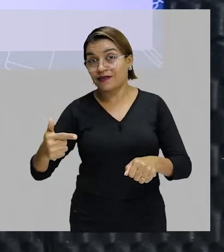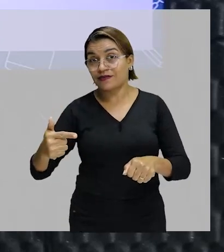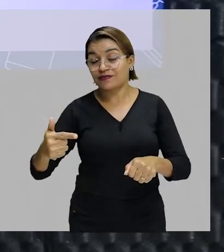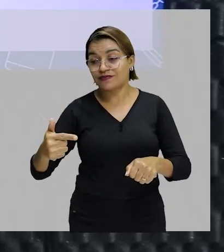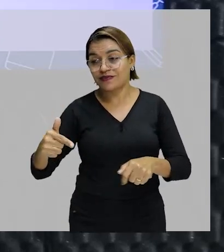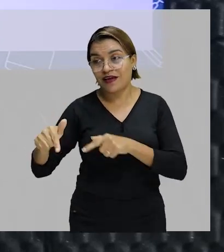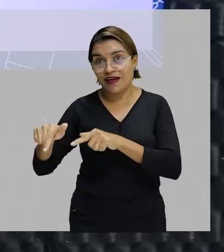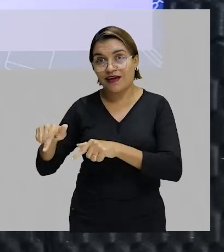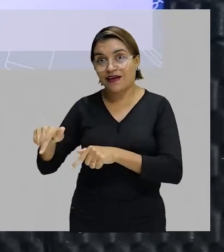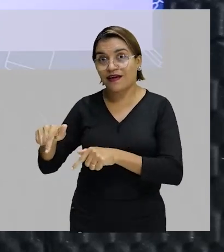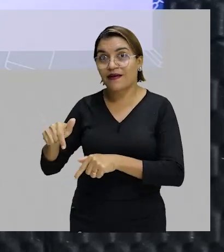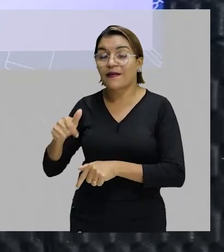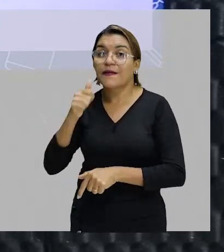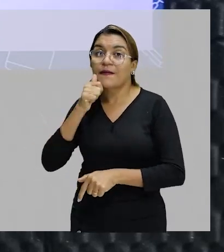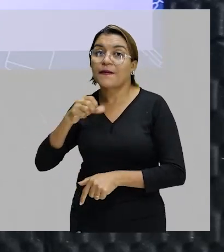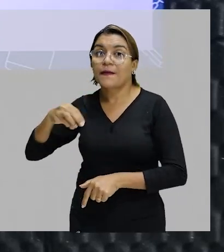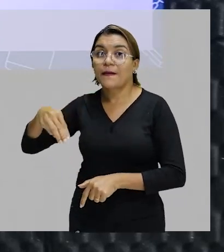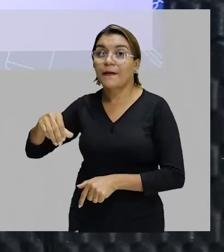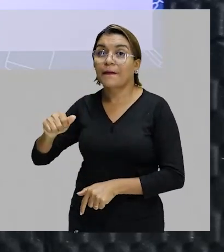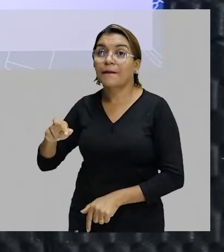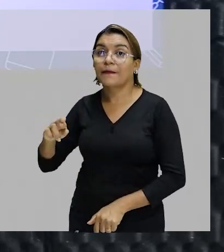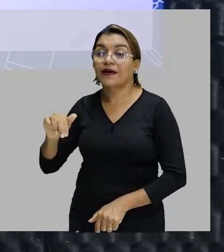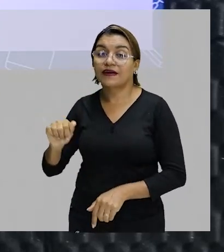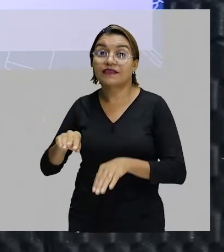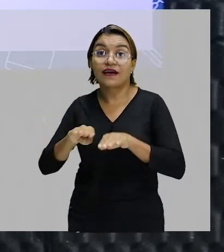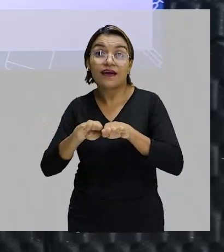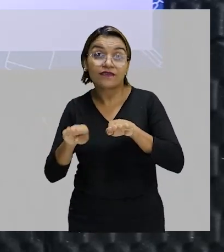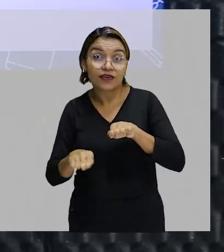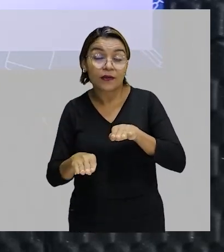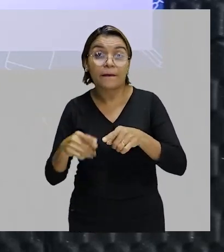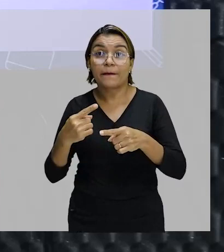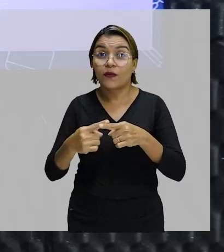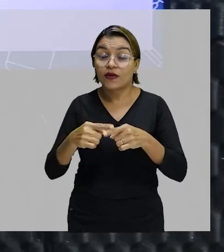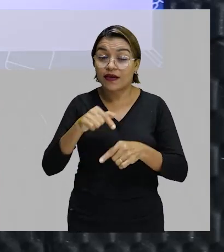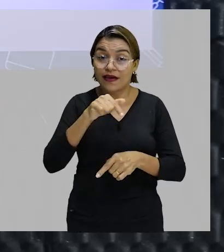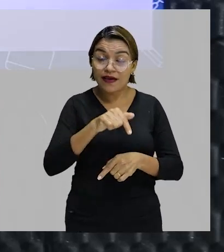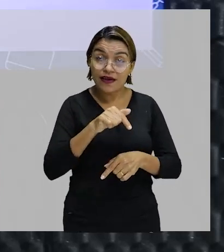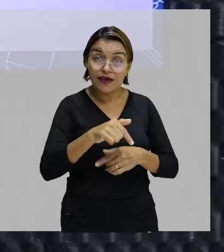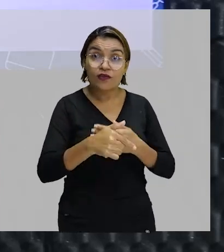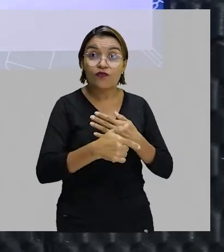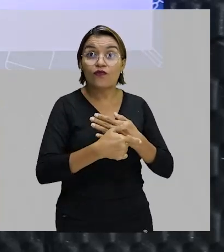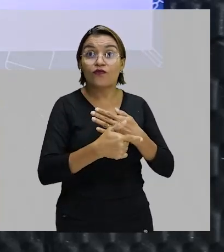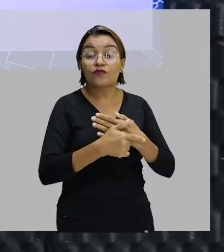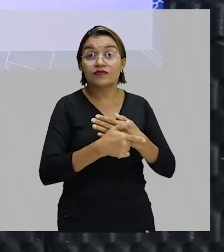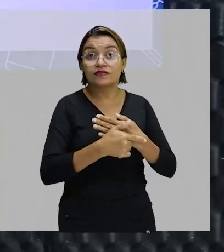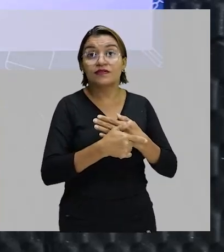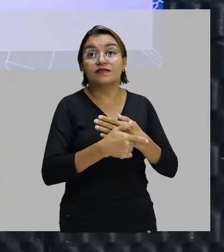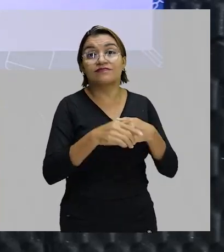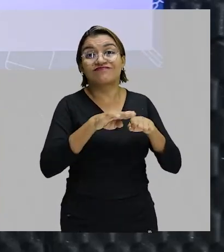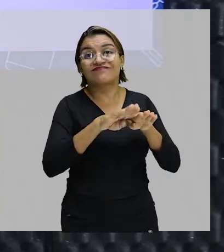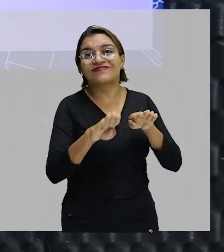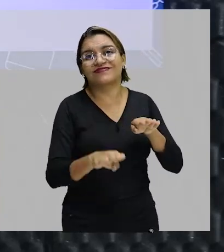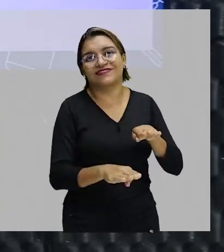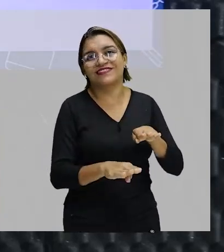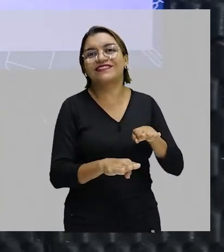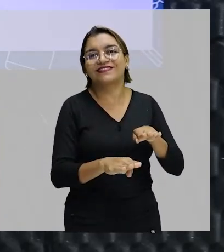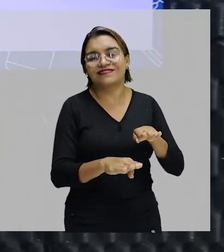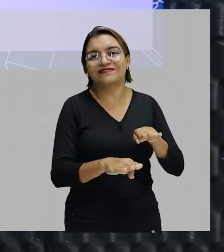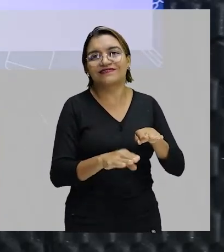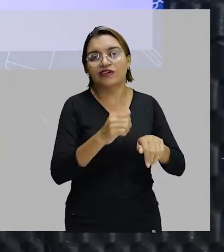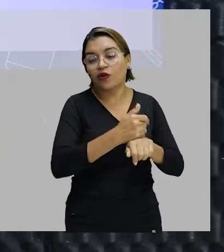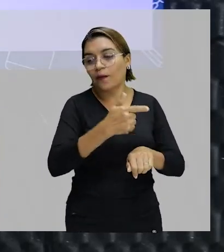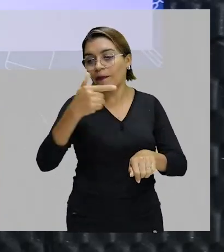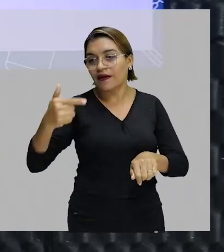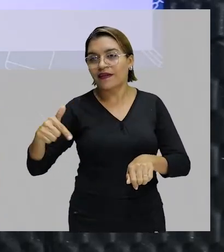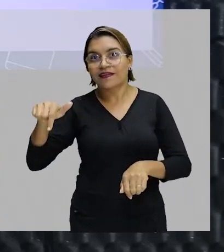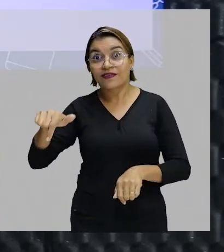a Marta. Por que é inferioridade? Porque um desempenha aquela ação de maneira inferior do que o